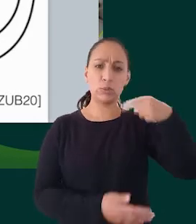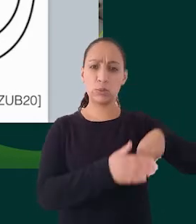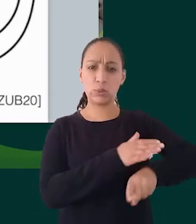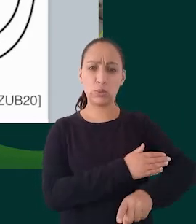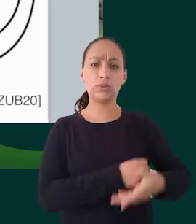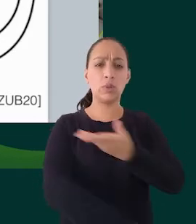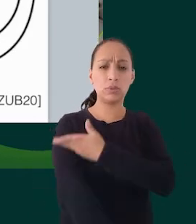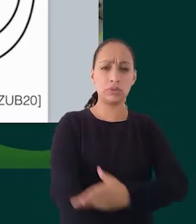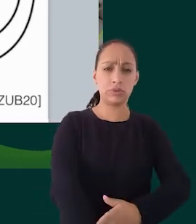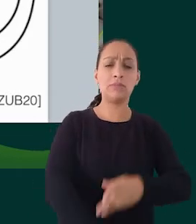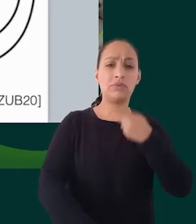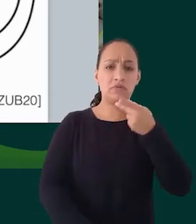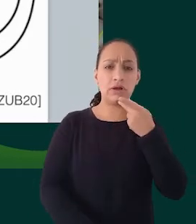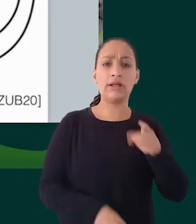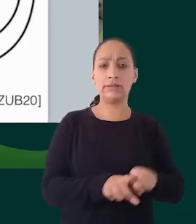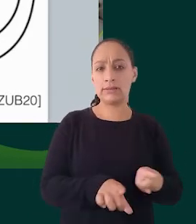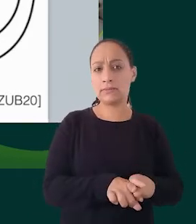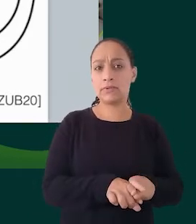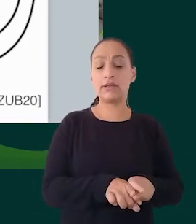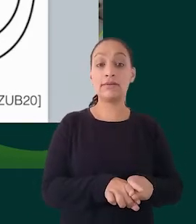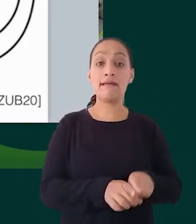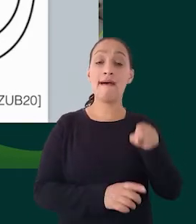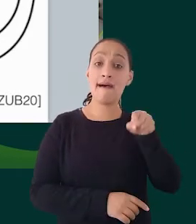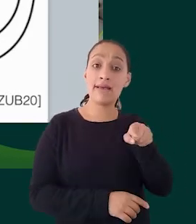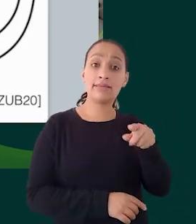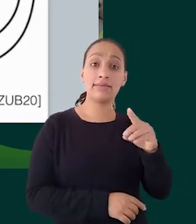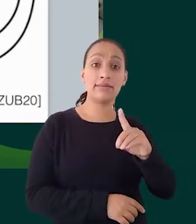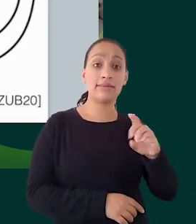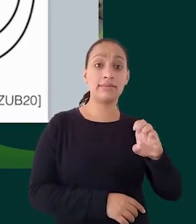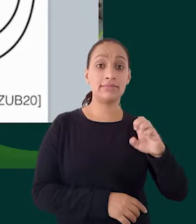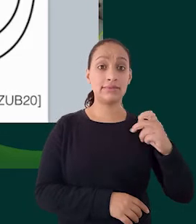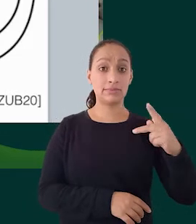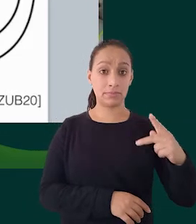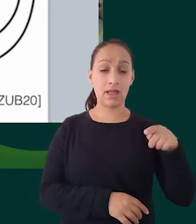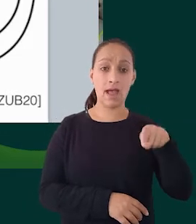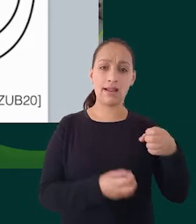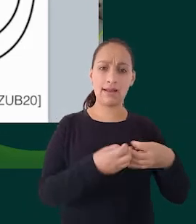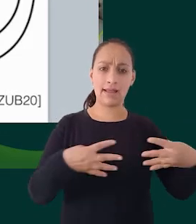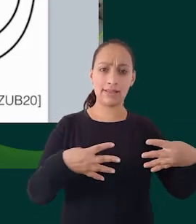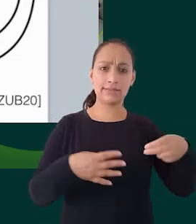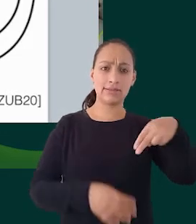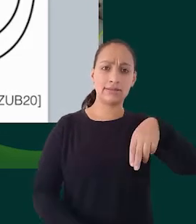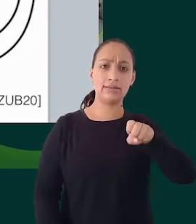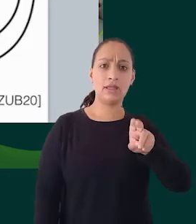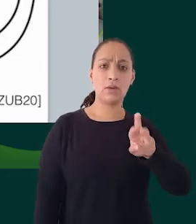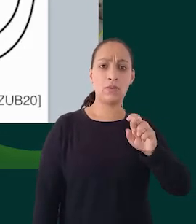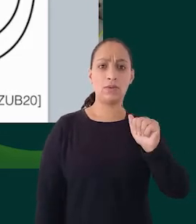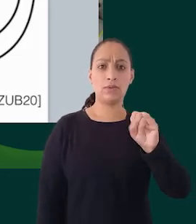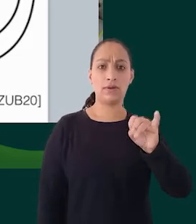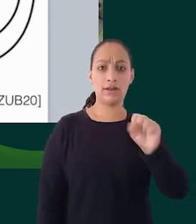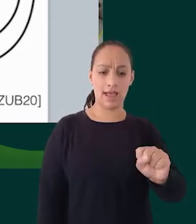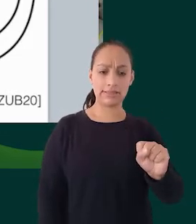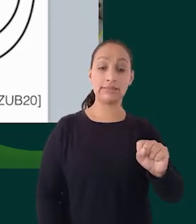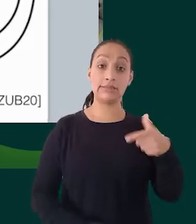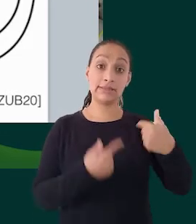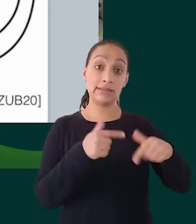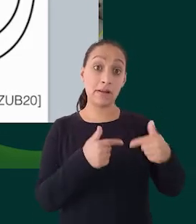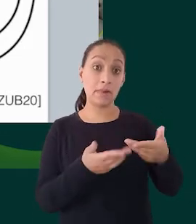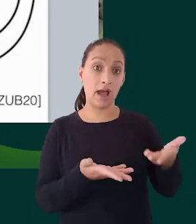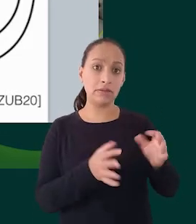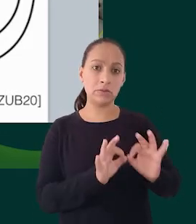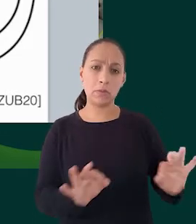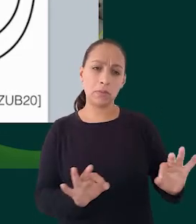são redes neurais também, que trabalham normalmente, não necessariamente, mas normalmente, com imagens, com áudio, com